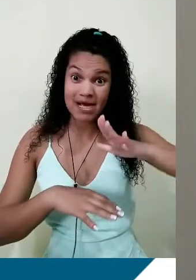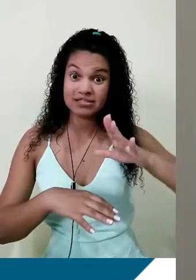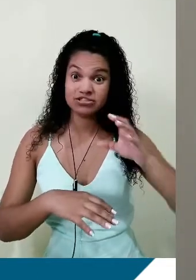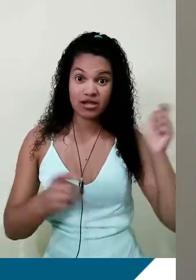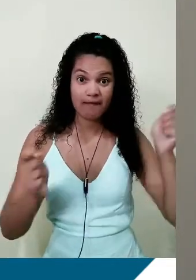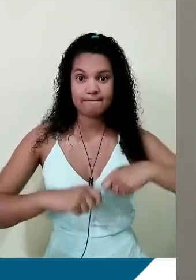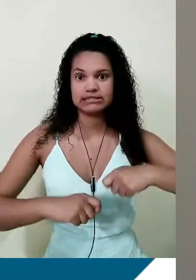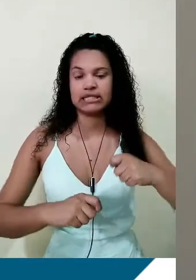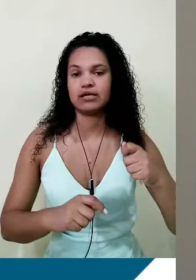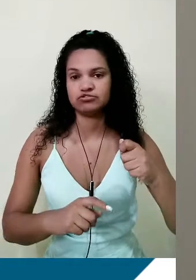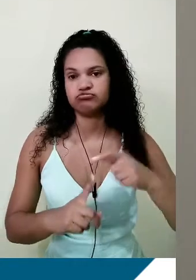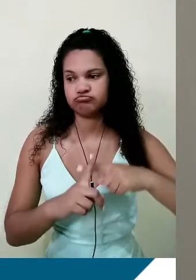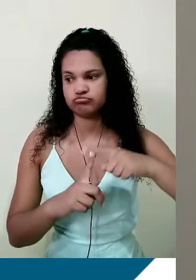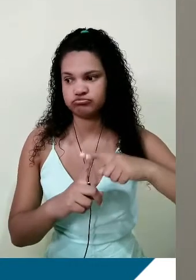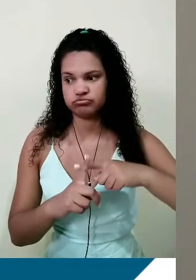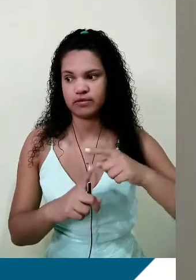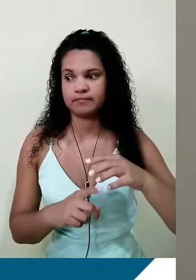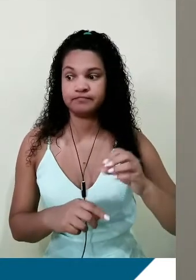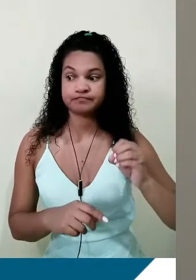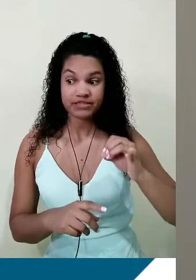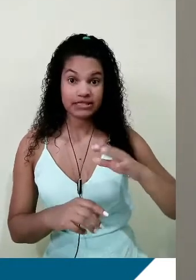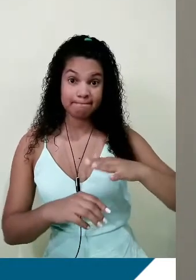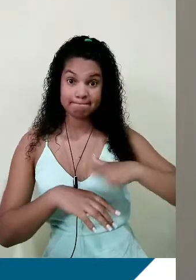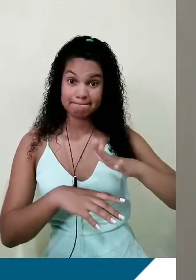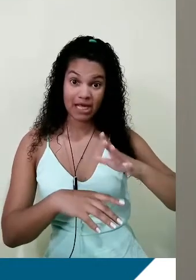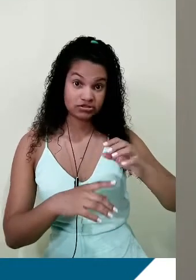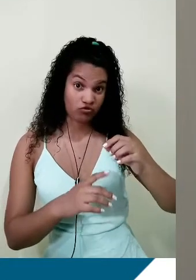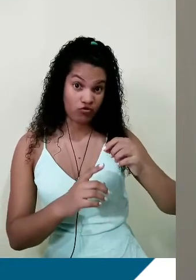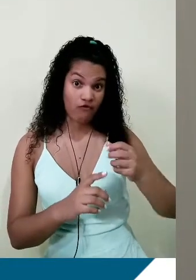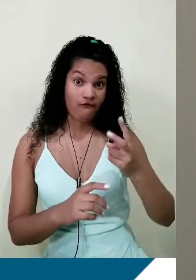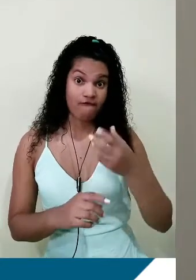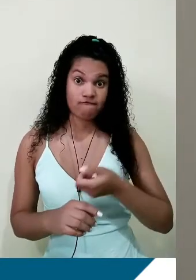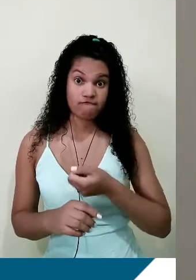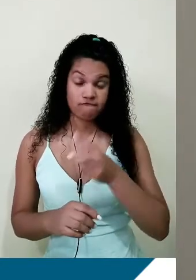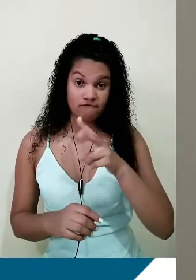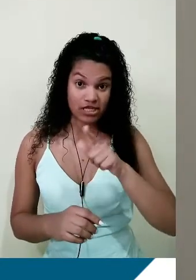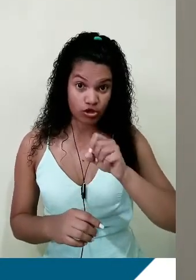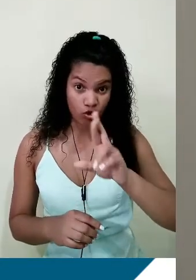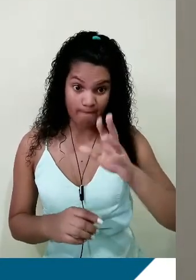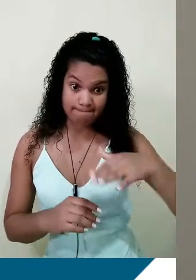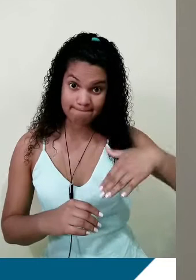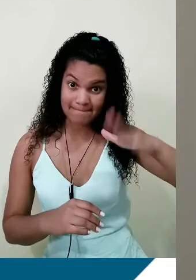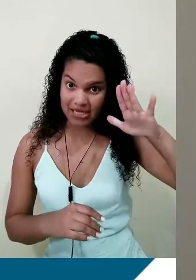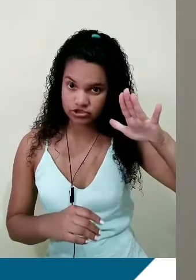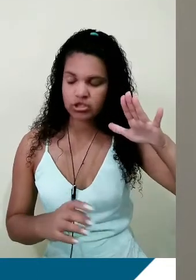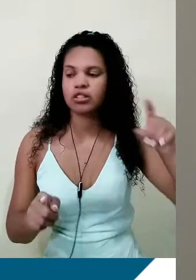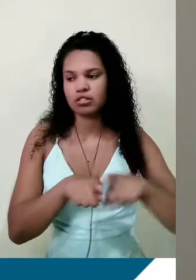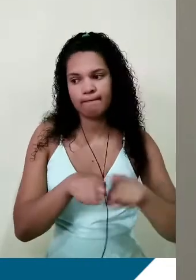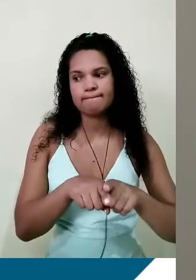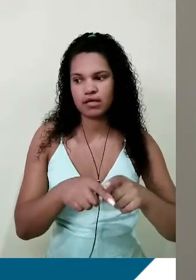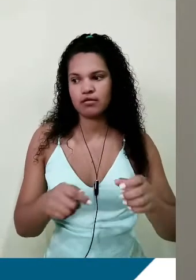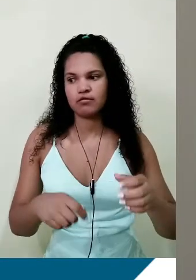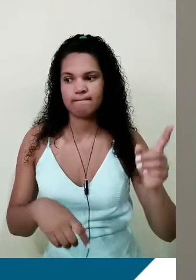difícil variar a temperatura. Por fim, o último conceito que a gente tem é o conceito de calor específico, que